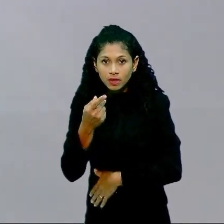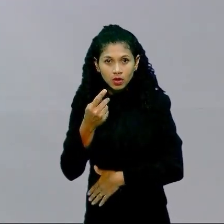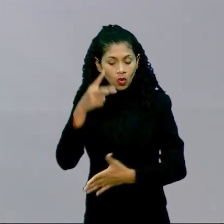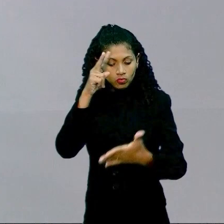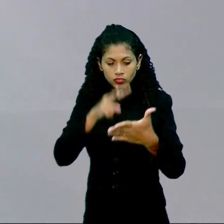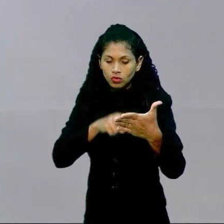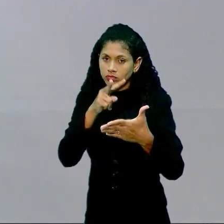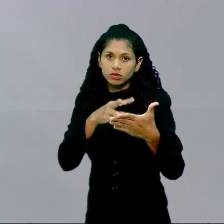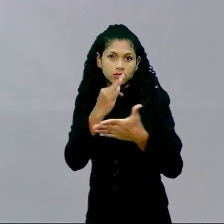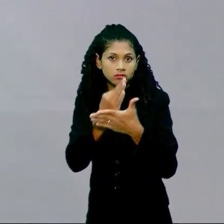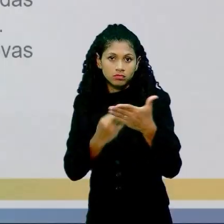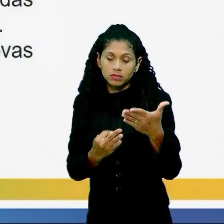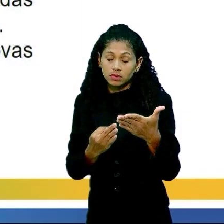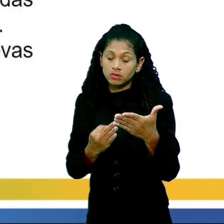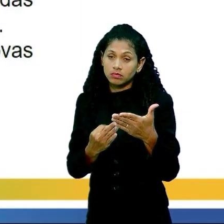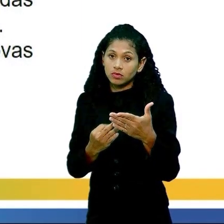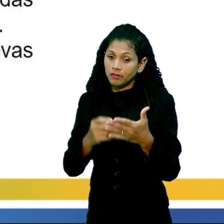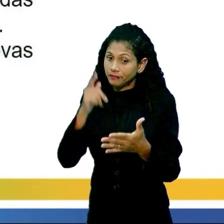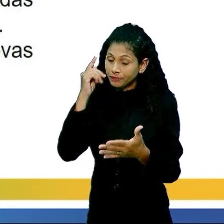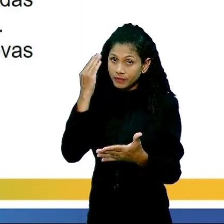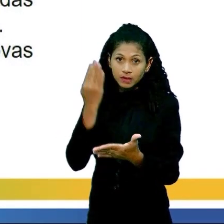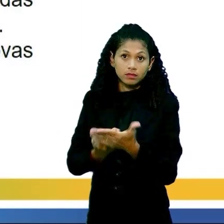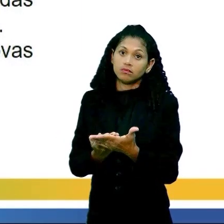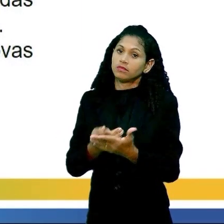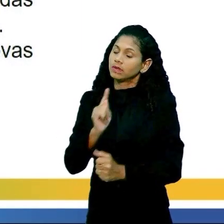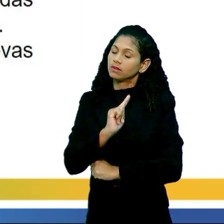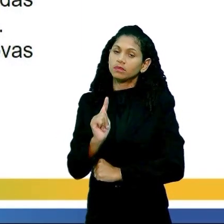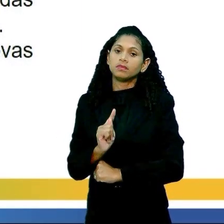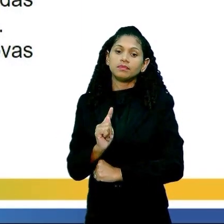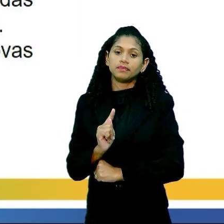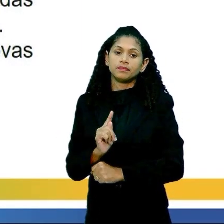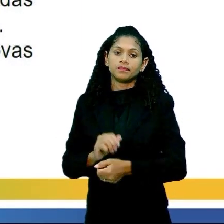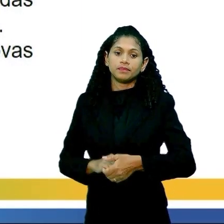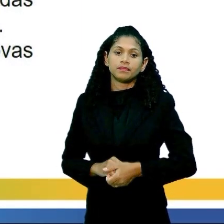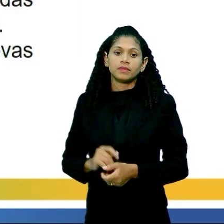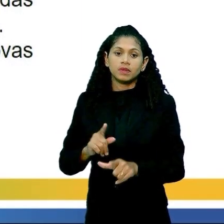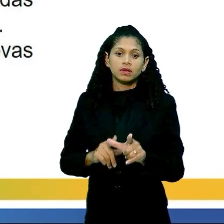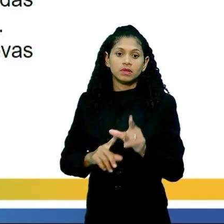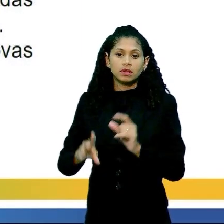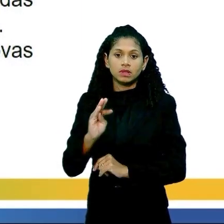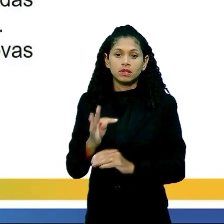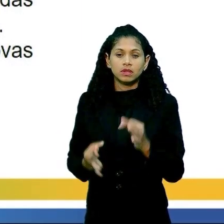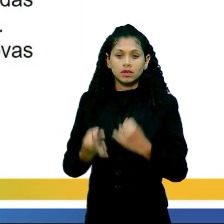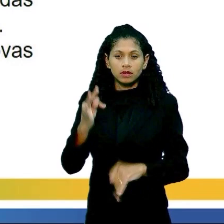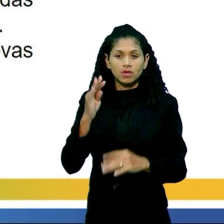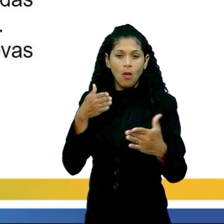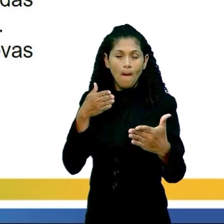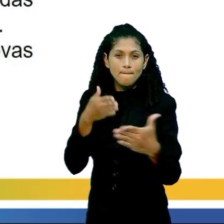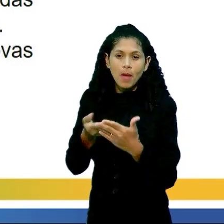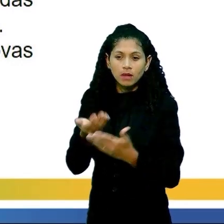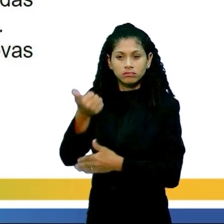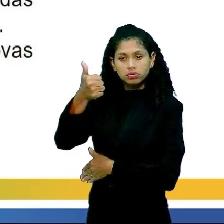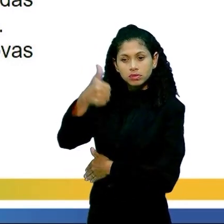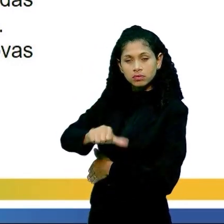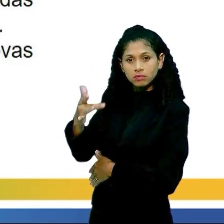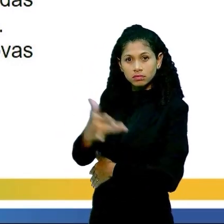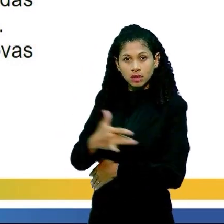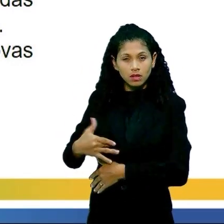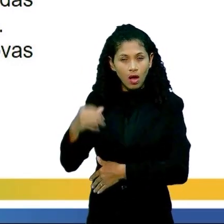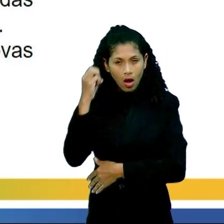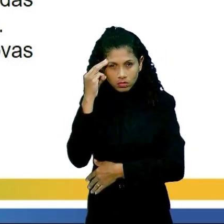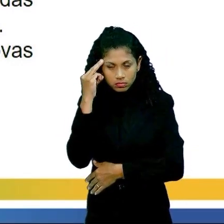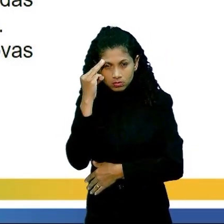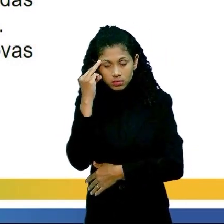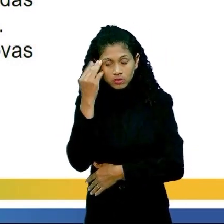para afirmar, a gente não pode confirmar isso, tranquilo? Além disso, a gente tem aqui a D, que as tecnologias têm um impacto negativo na saúde mental